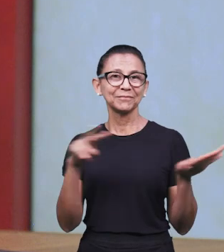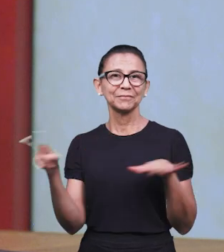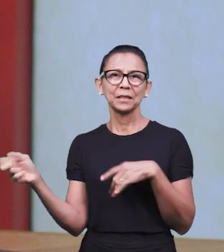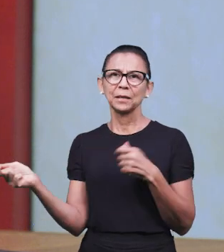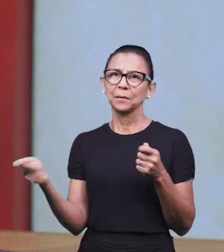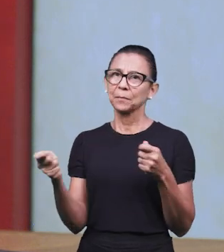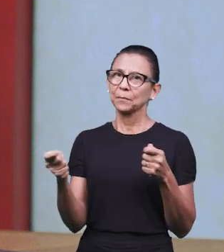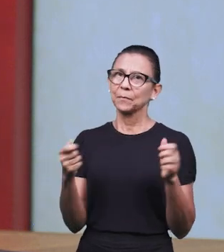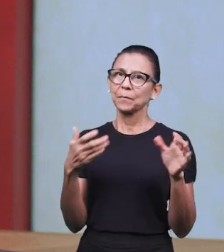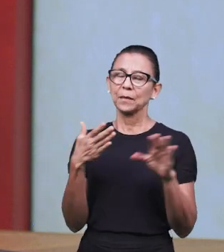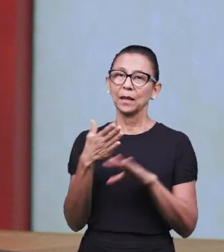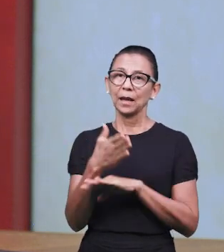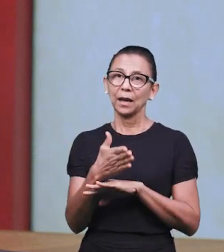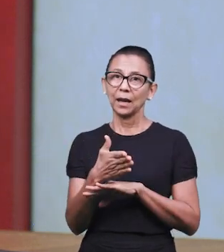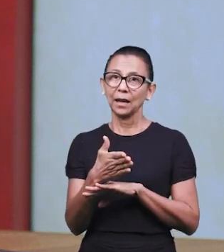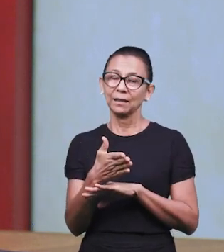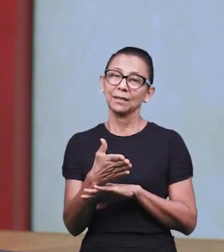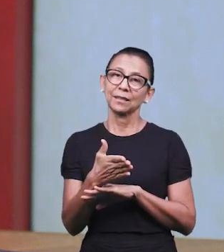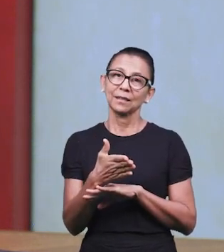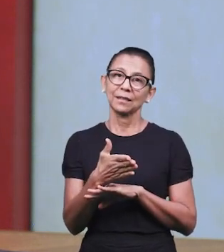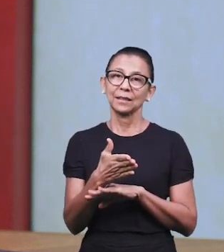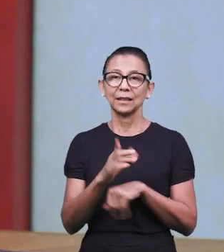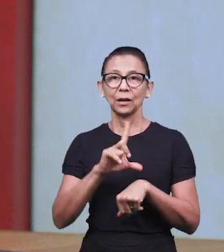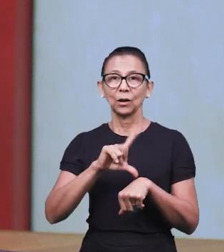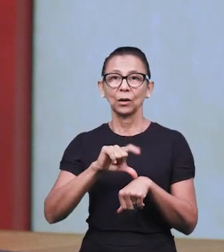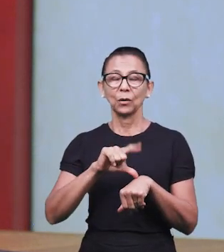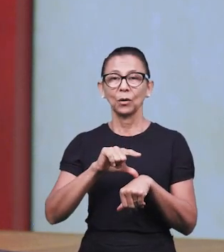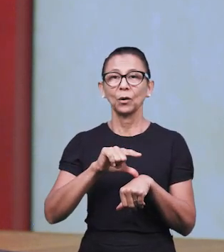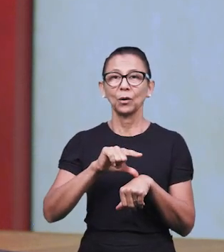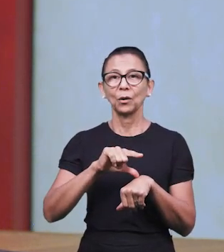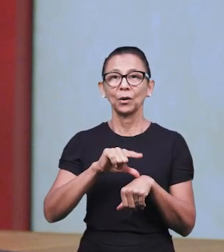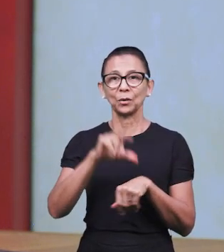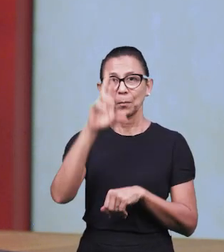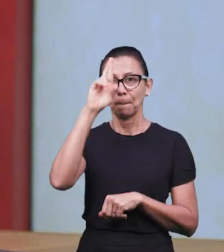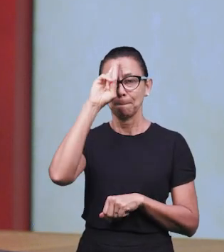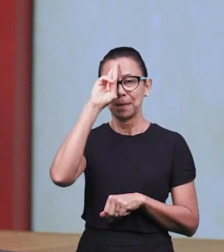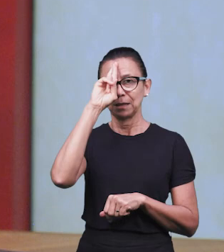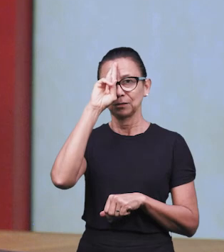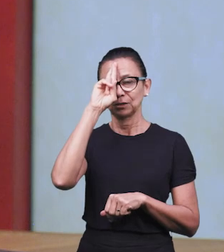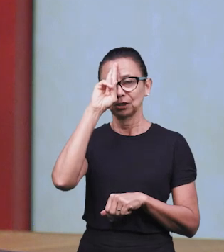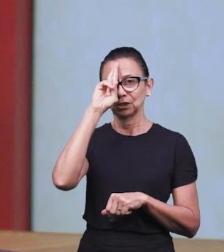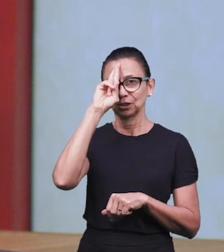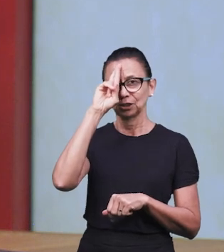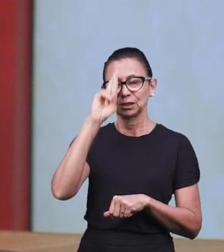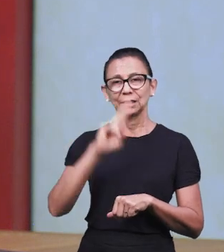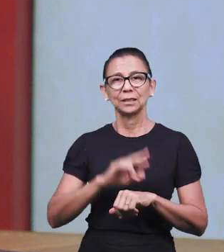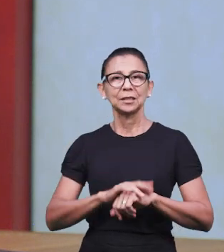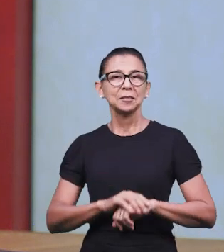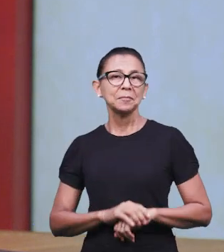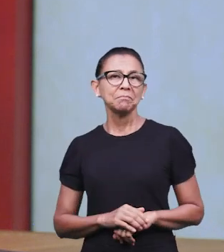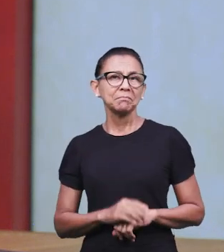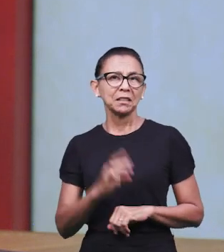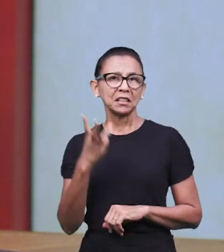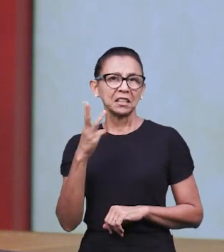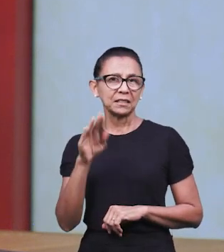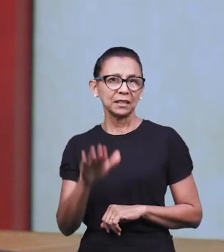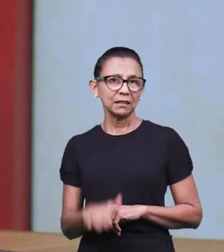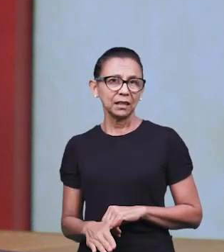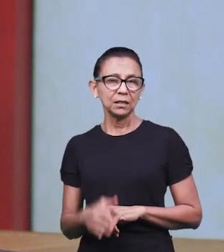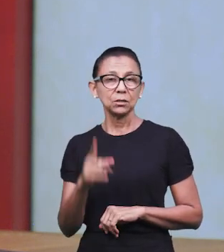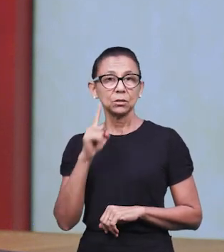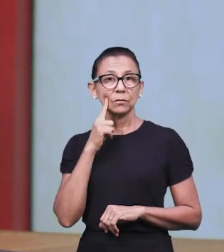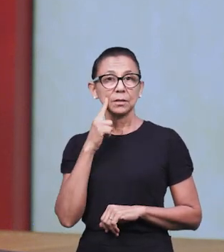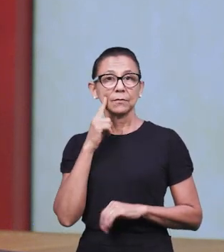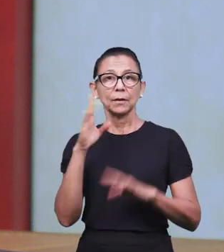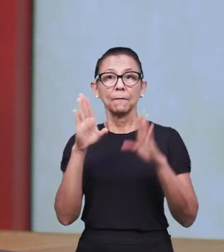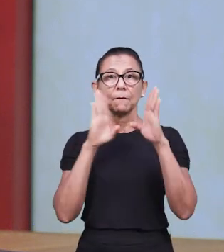Programa semanal, vai ao ar, você sabe, sempre às quintas-feiras, a partir do meio-dia, aqui pela Rádio Manaim, TV Manaim, pelo